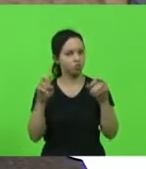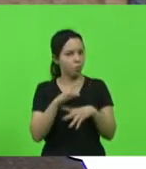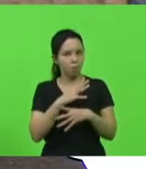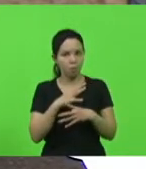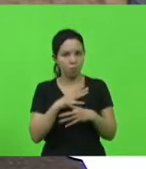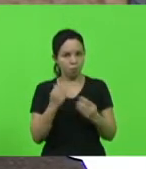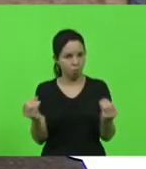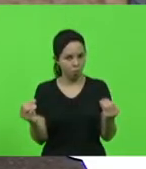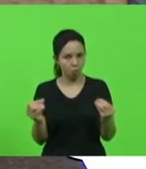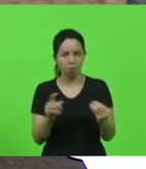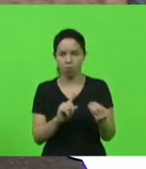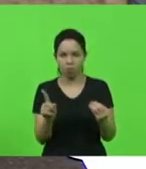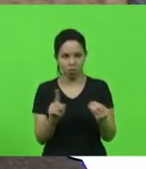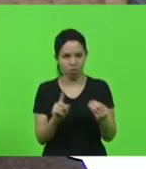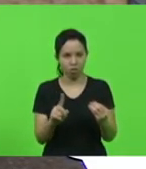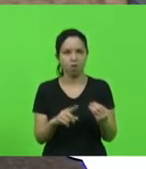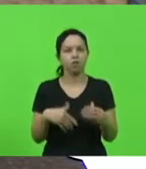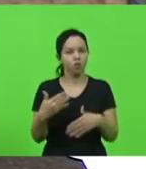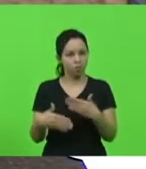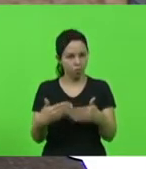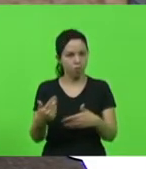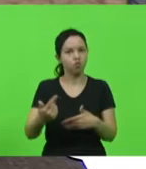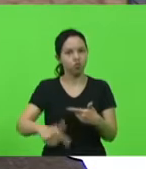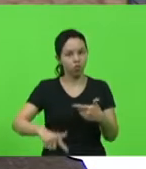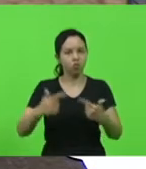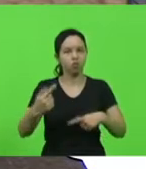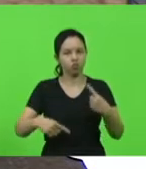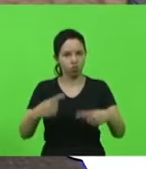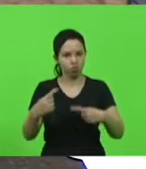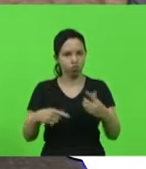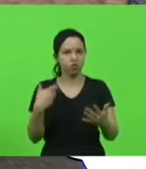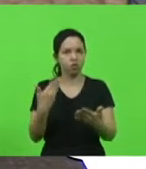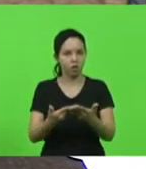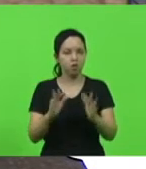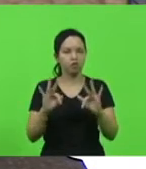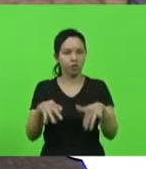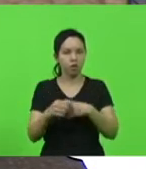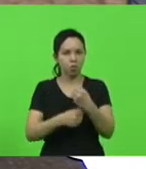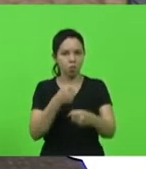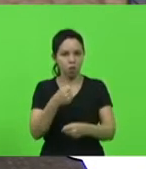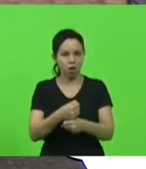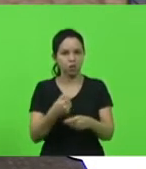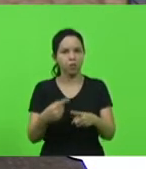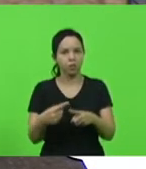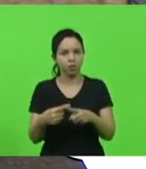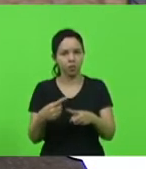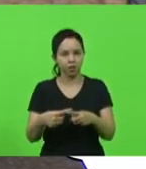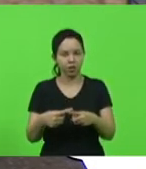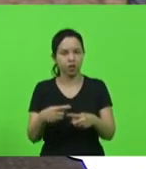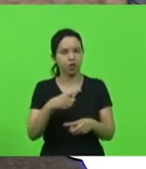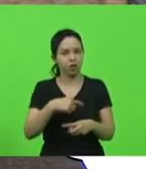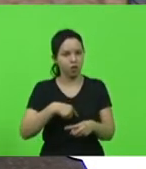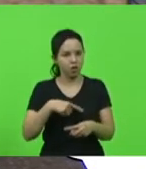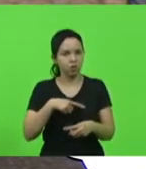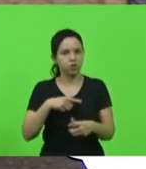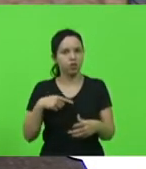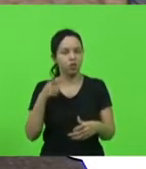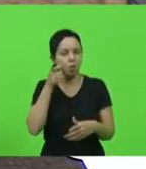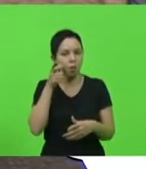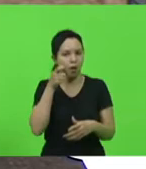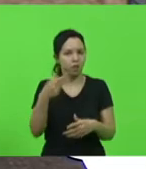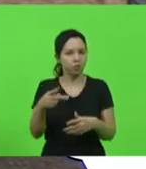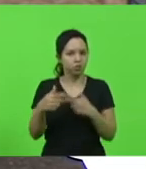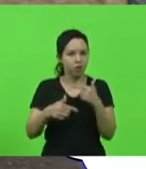assunto não morreu. Nós vamos deixar ele vivo até o final do ano. Por quê? Porque a gente tem, eu tenho acompanhado o trabalho de